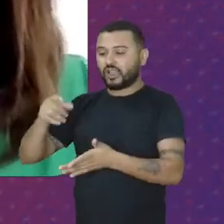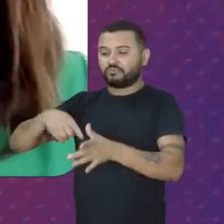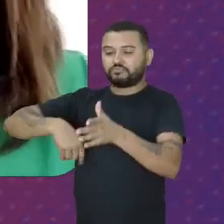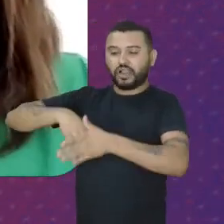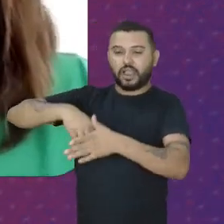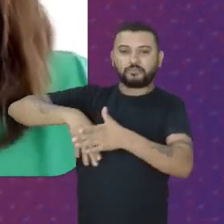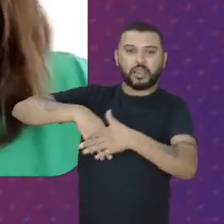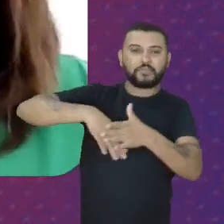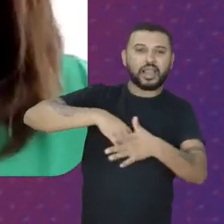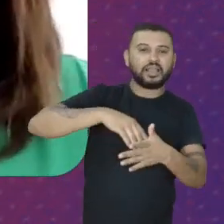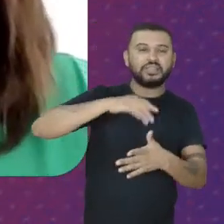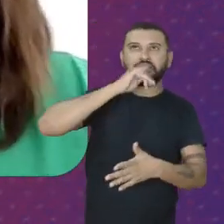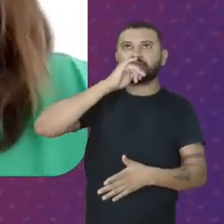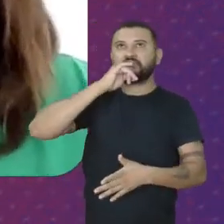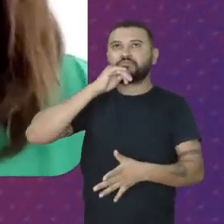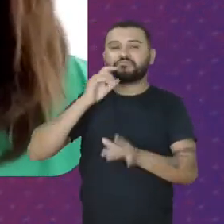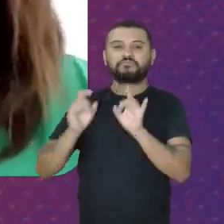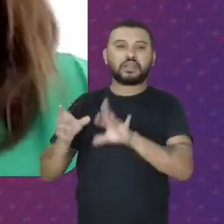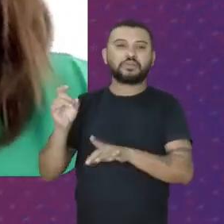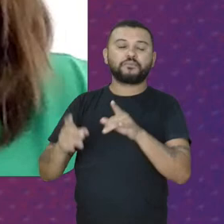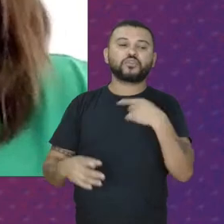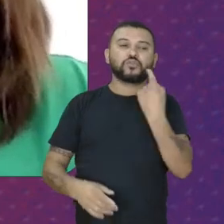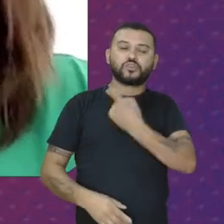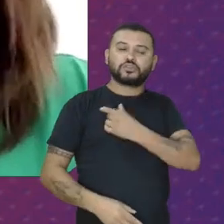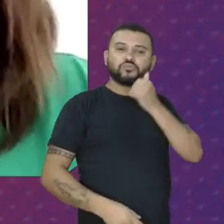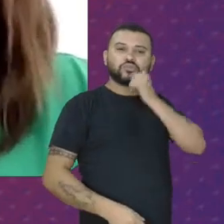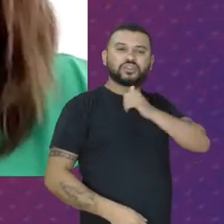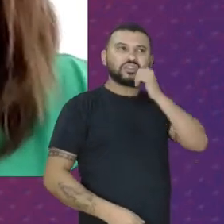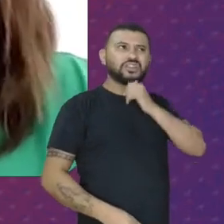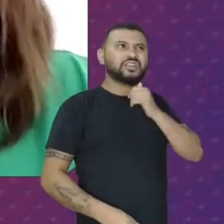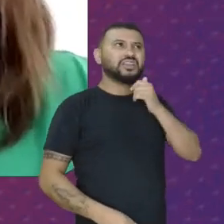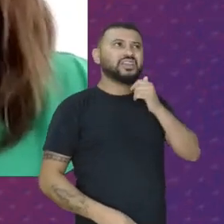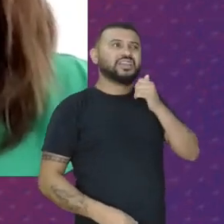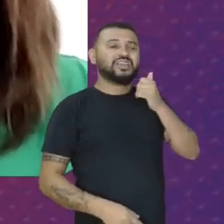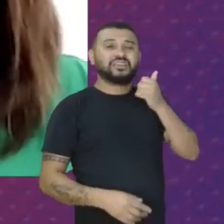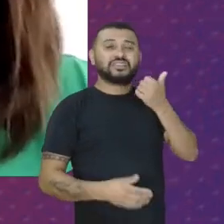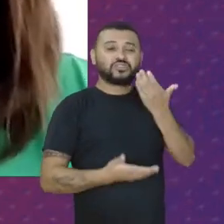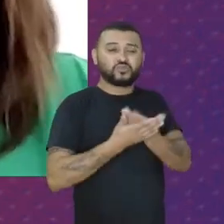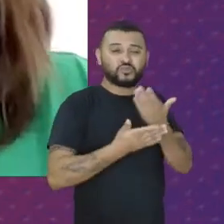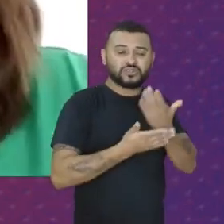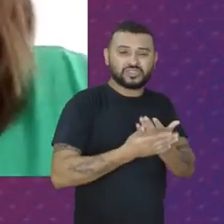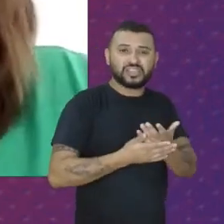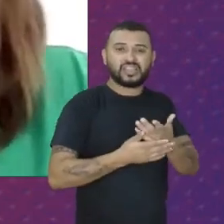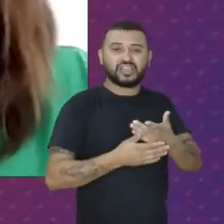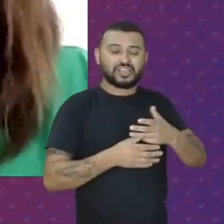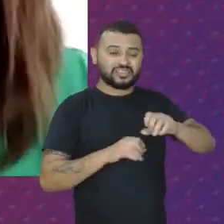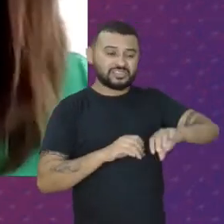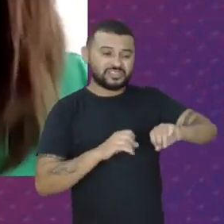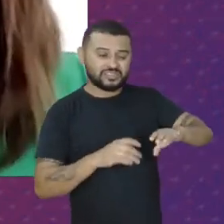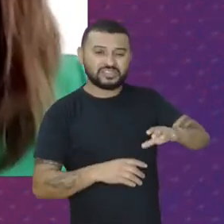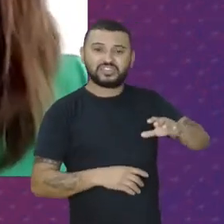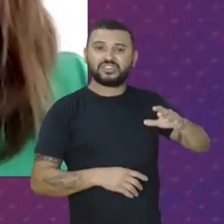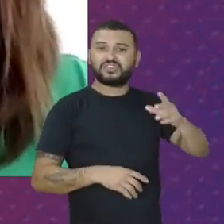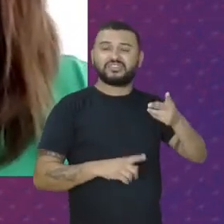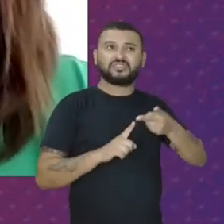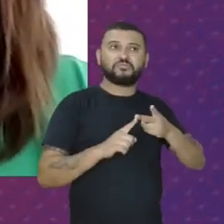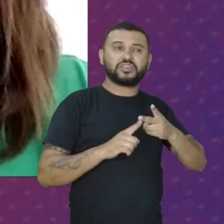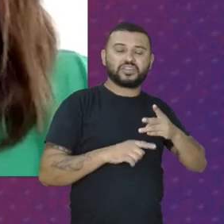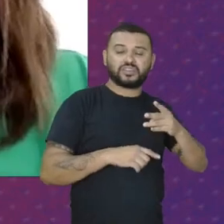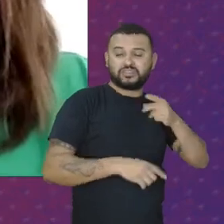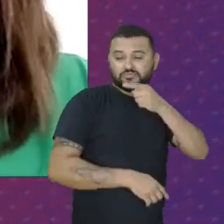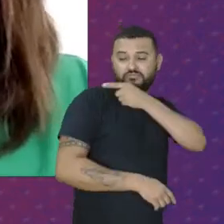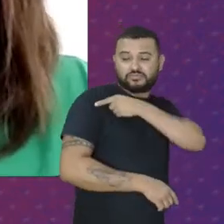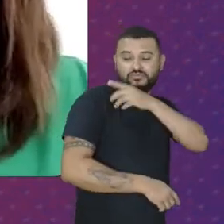ocorrendo. Né? Somos minoria em termos de ensino infantil e ensino médio